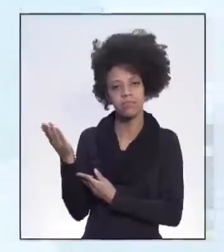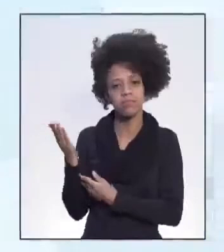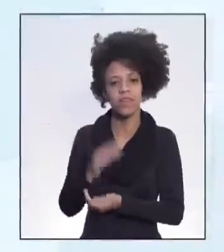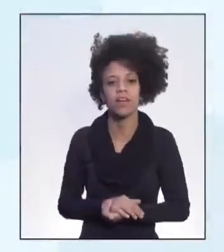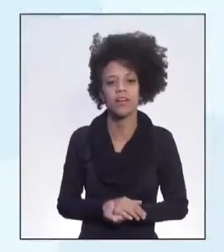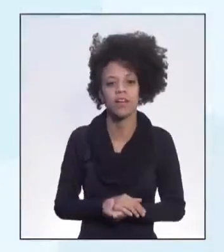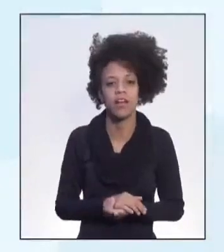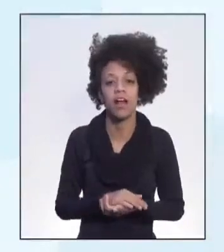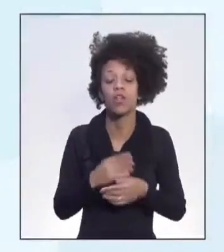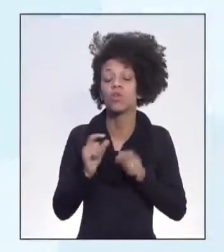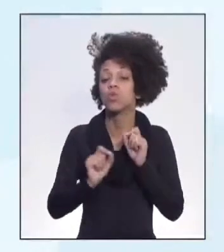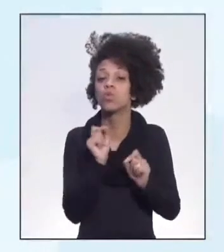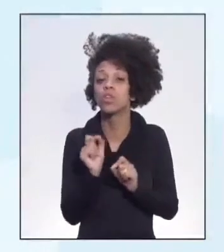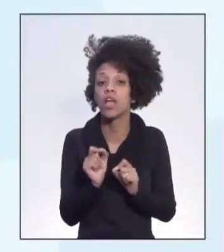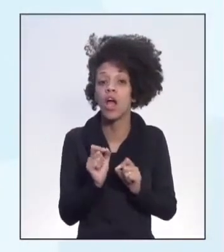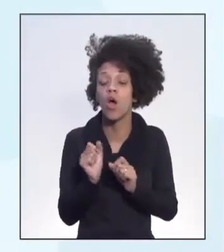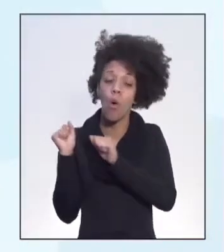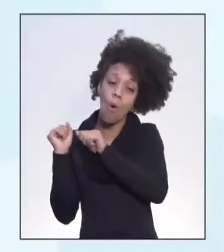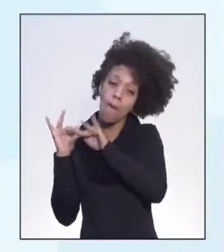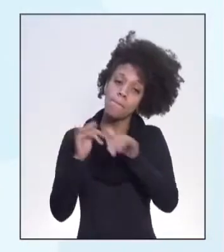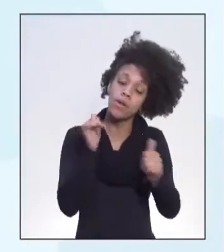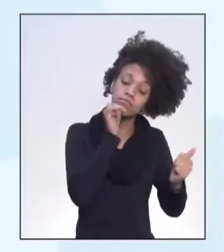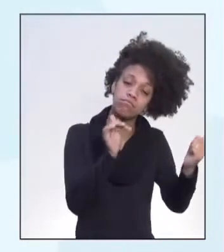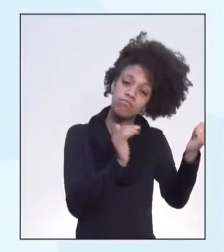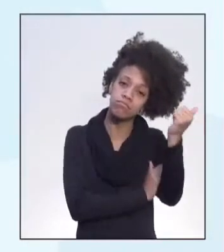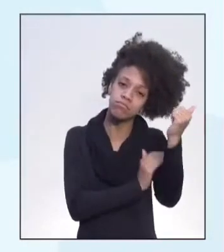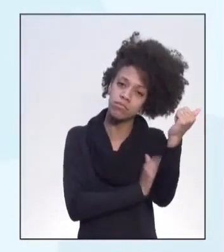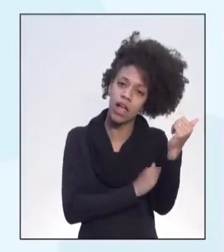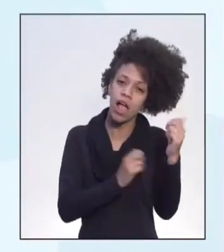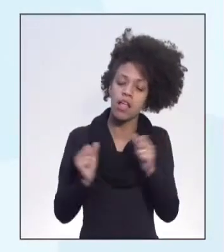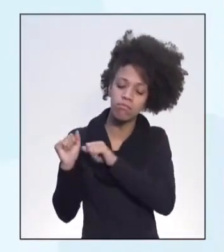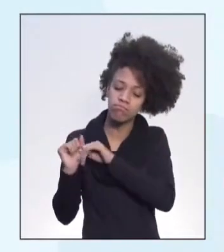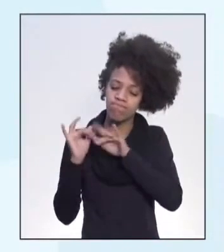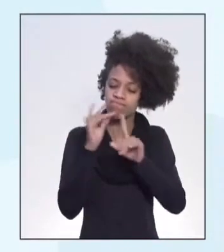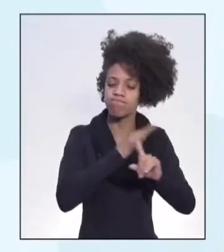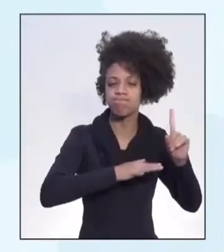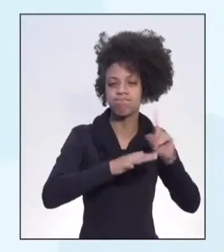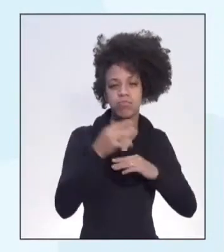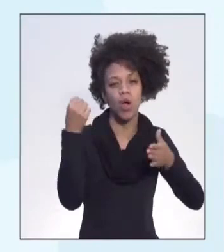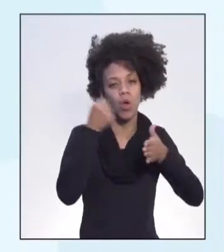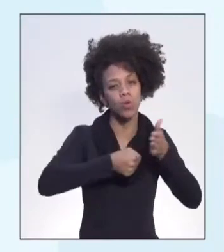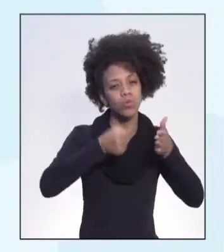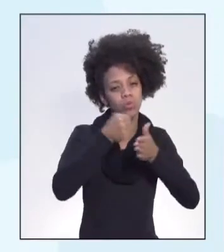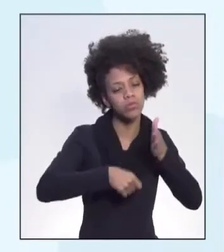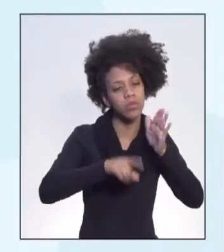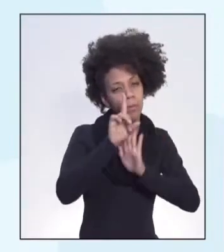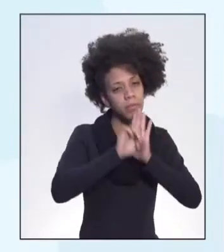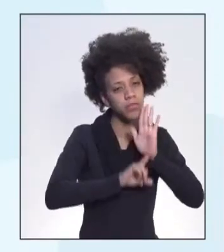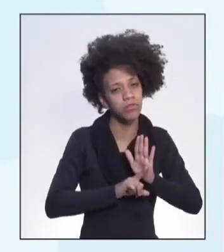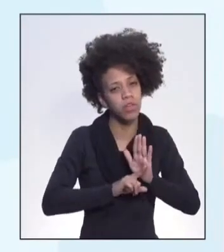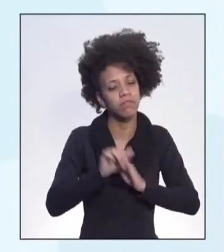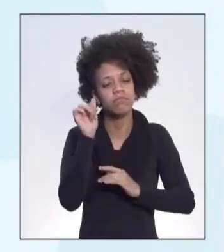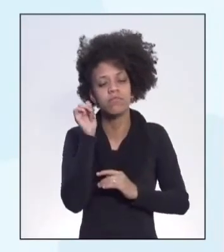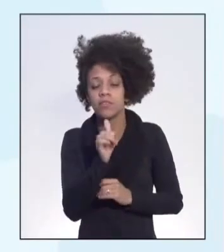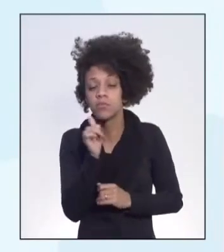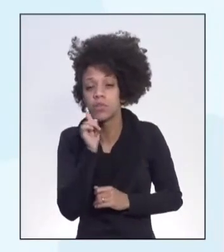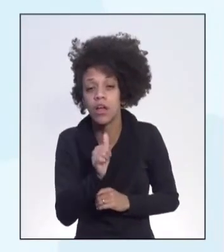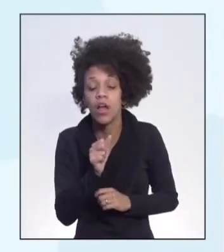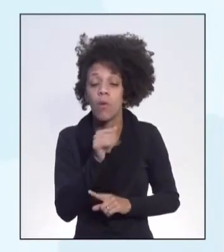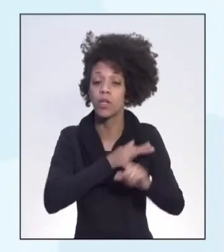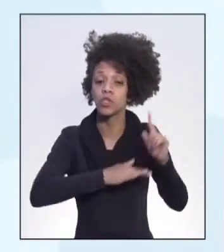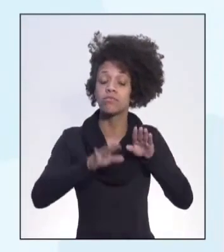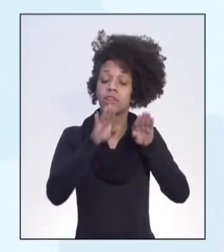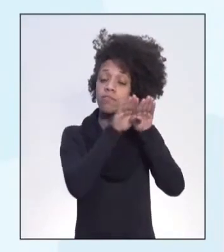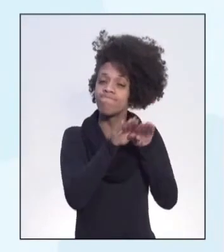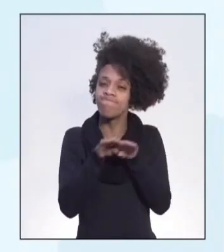essa questão de que o movimento feminista, essa ação coletiva de luta pelos direitos das mulheres, por uma sociedade mais